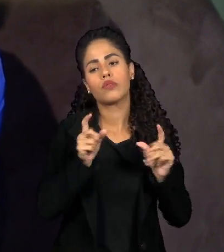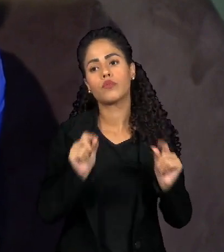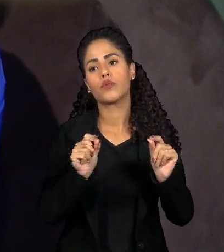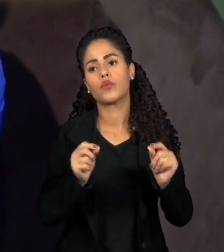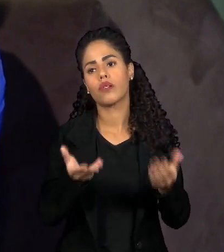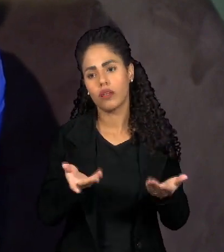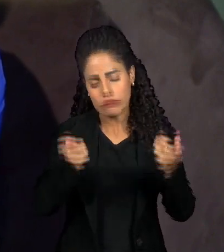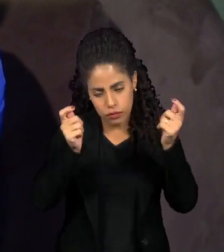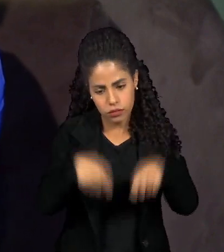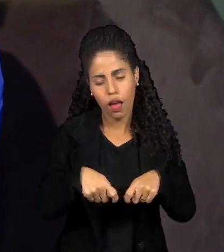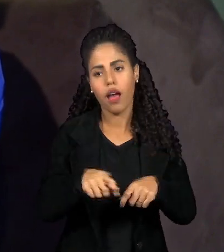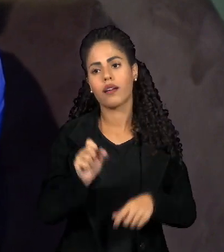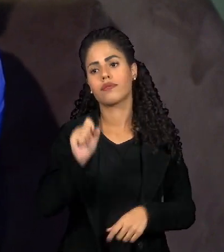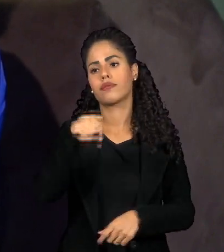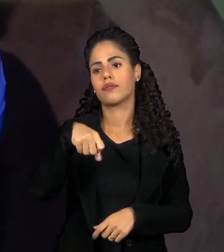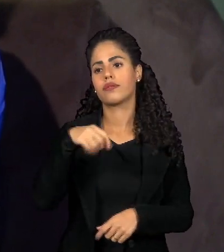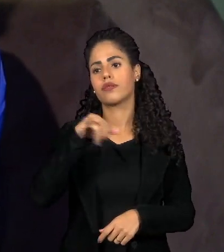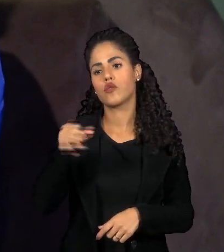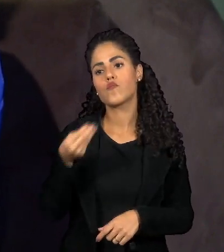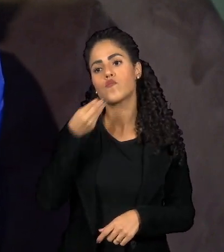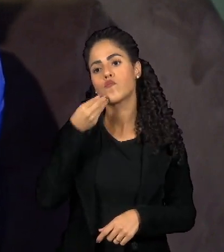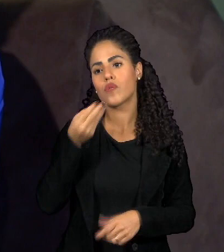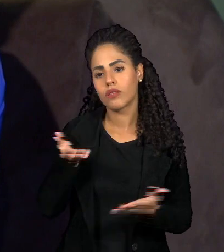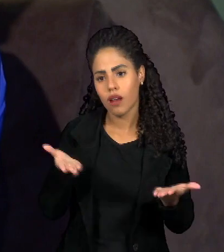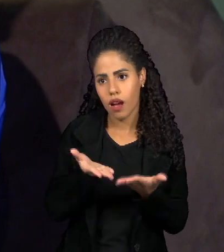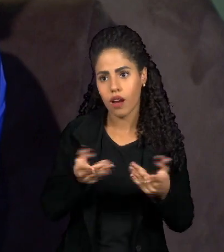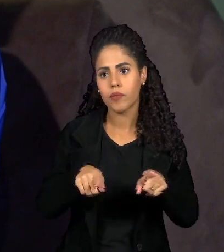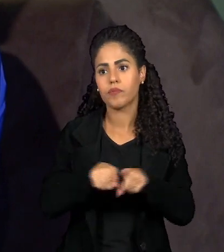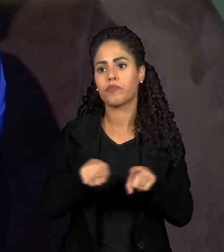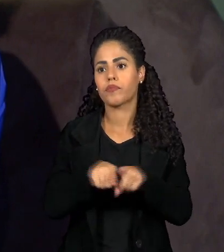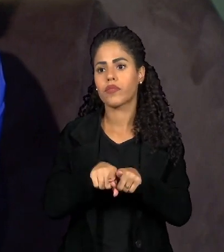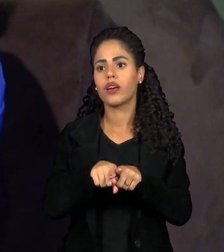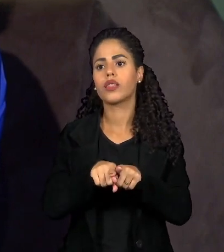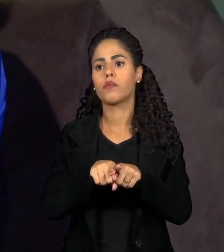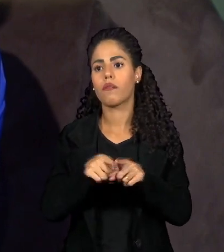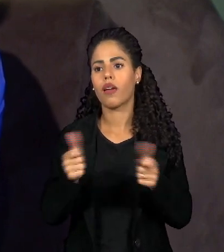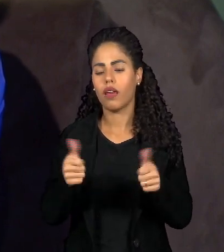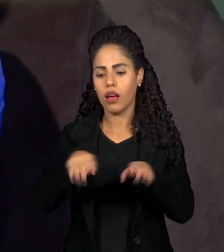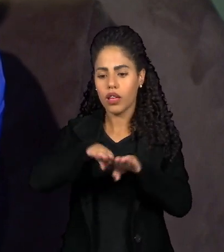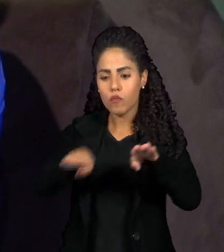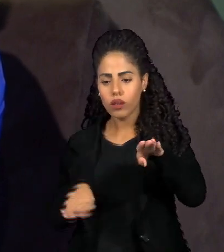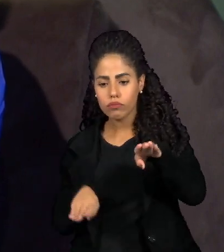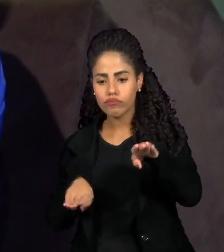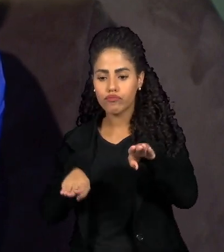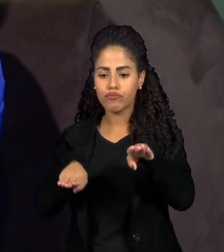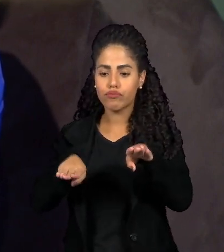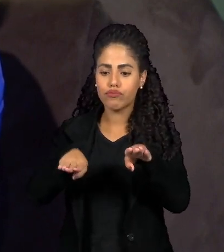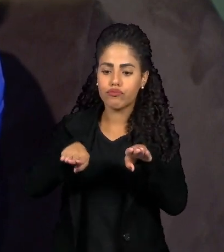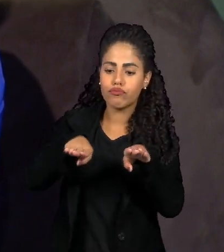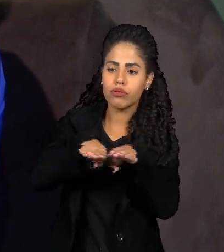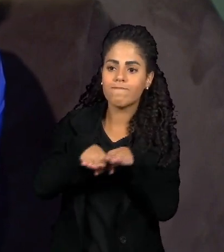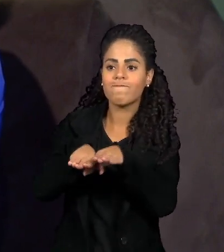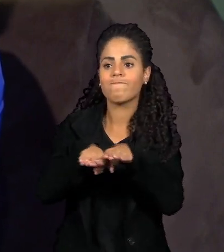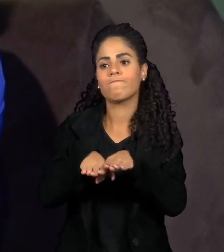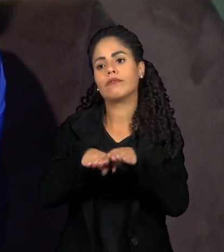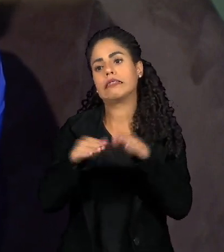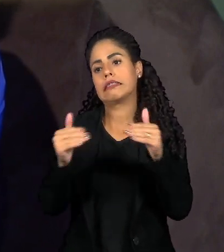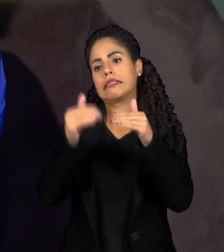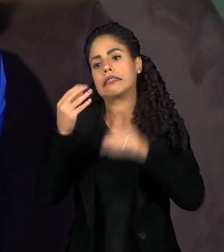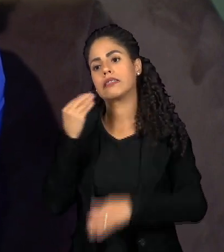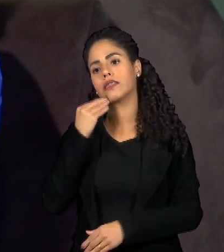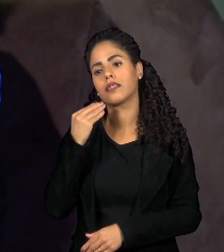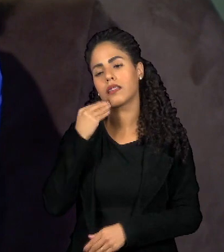possível trazer aí, diminuir essas distâncias, né, essas segregações territoriais que nós temos,